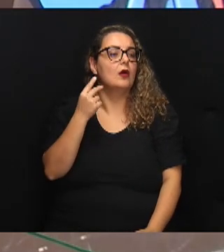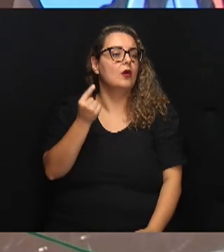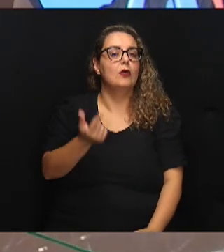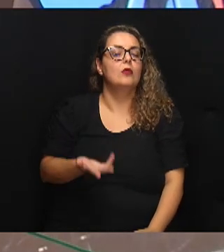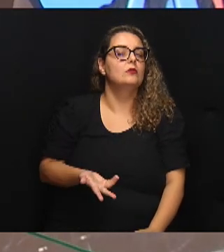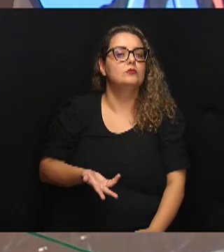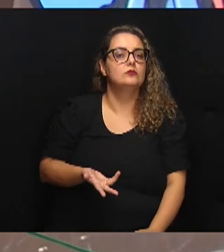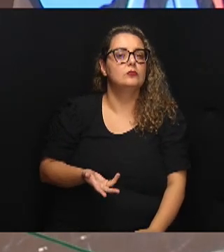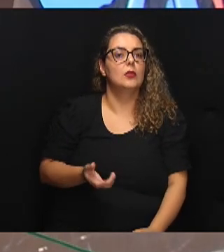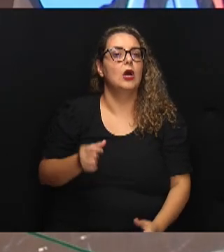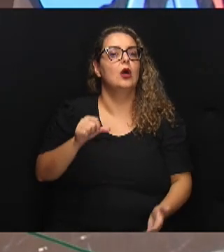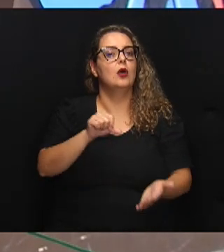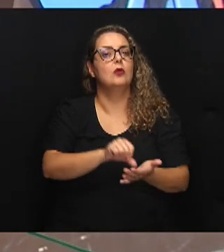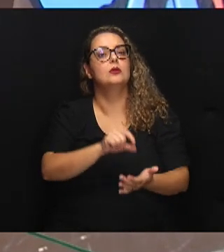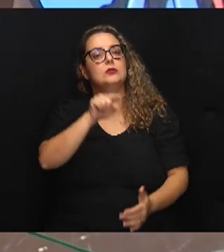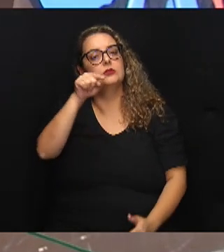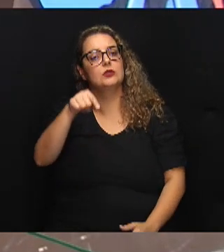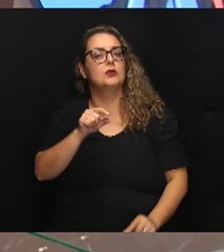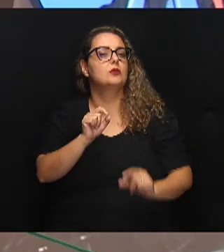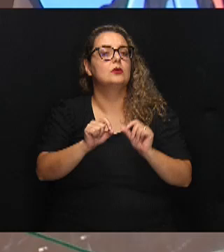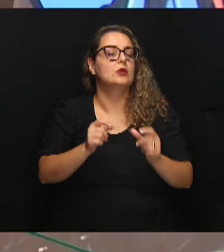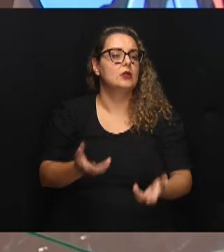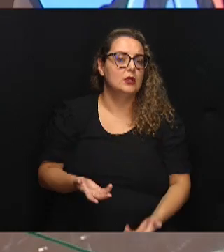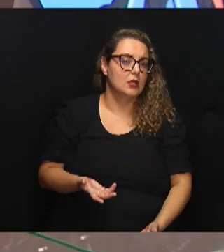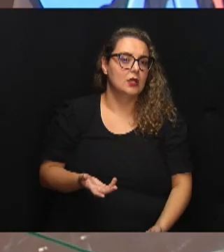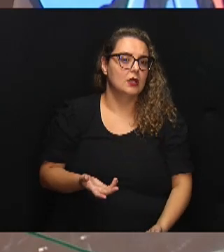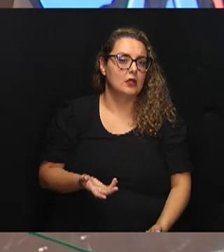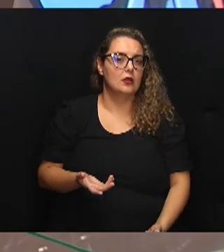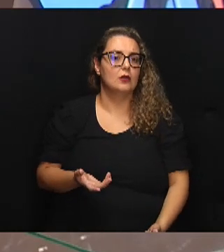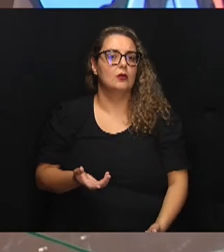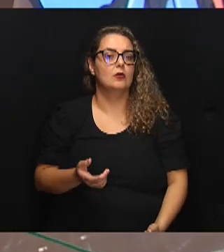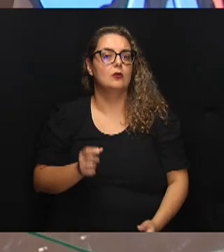a unidade lá? O que era? Era a demanda?